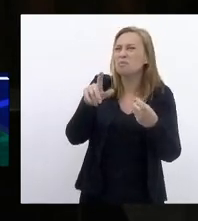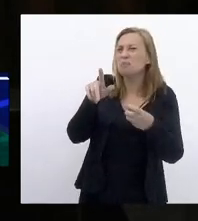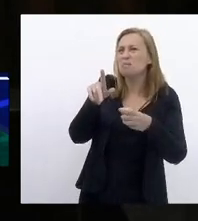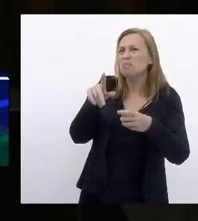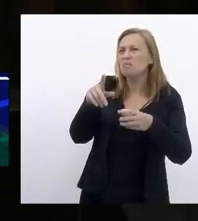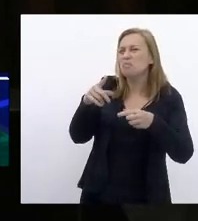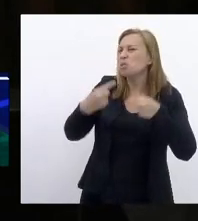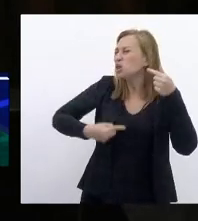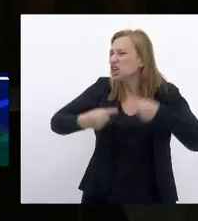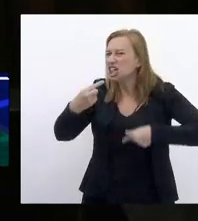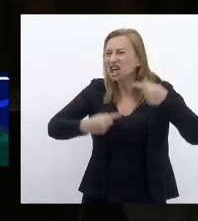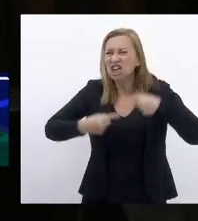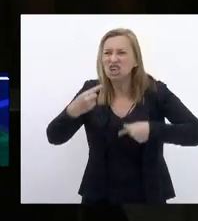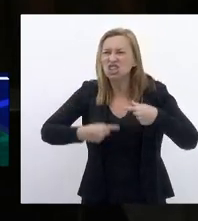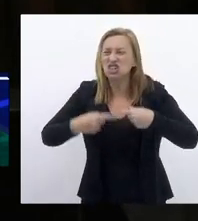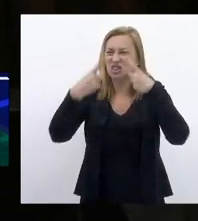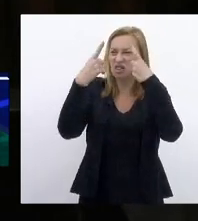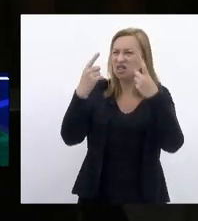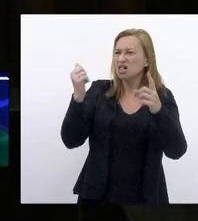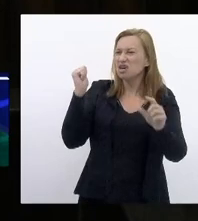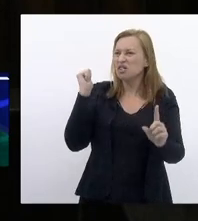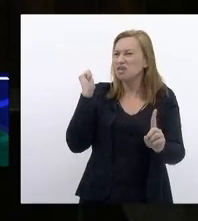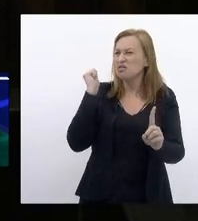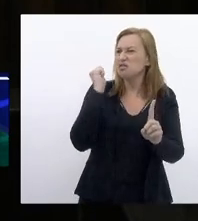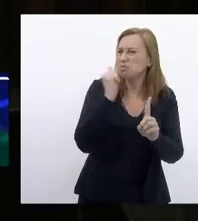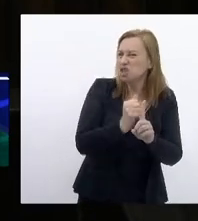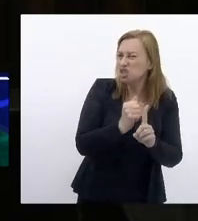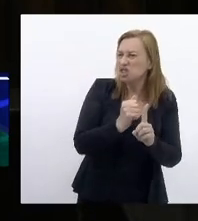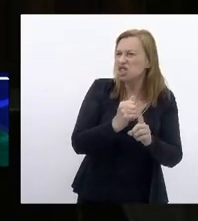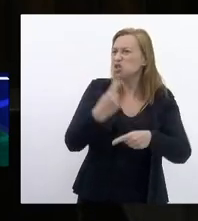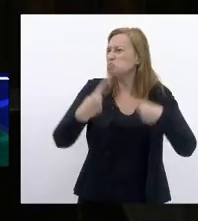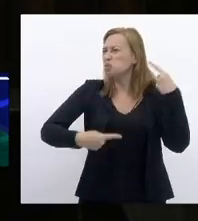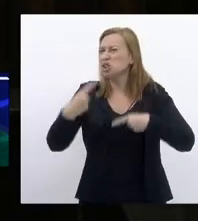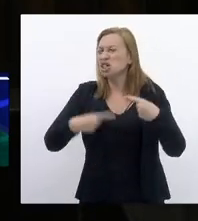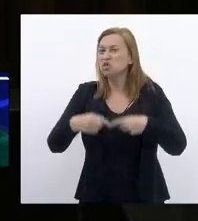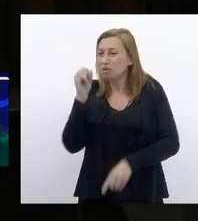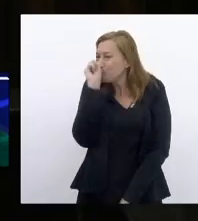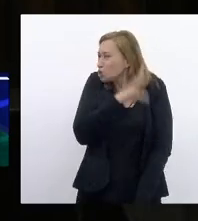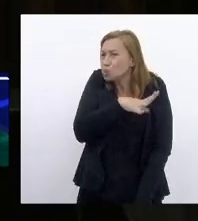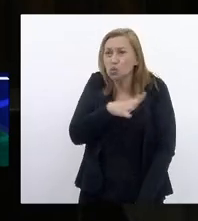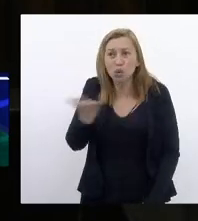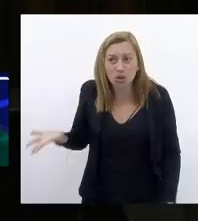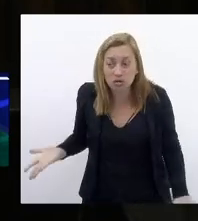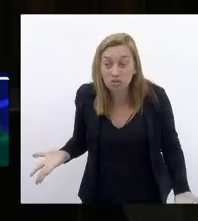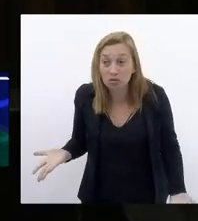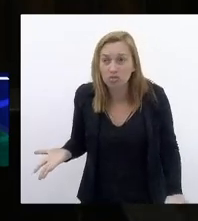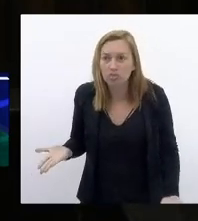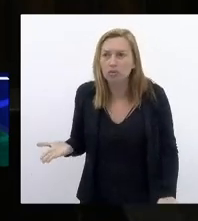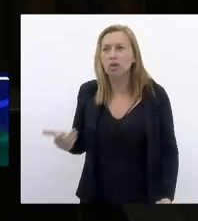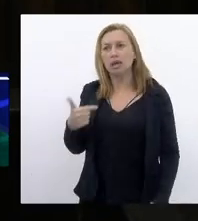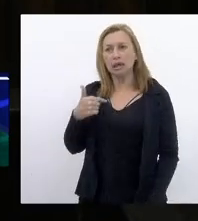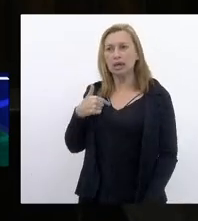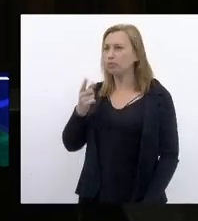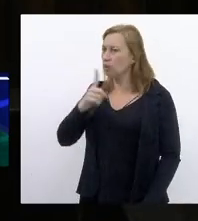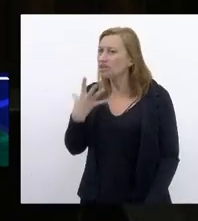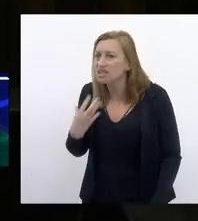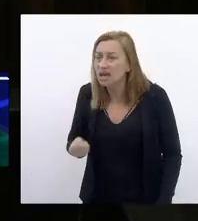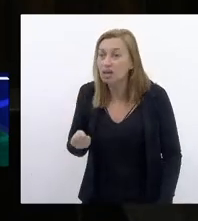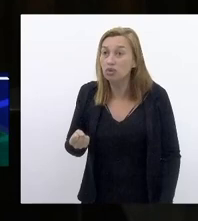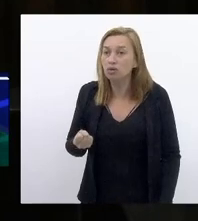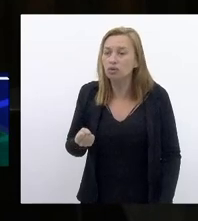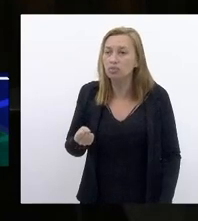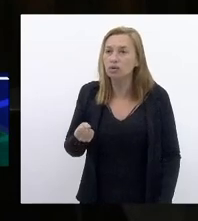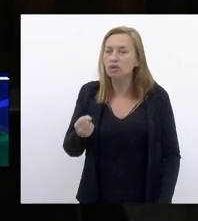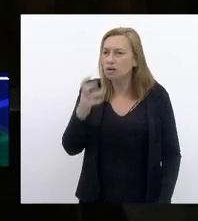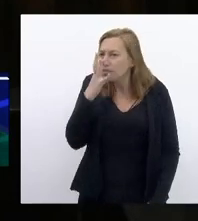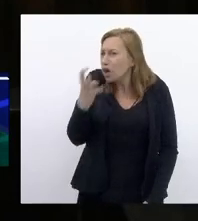violência feminicídio político, algo do tipo, um absurdo do tipo, que eu refuto também. Me acusou de